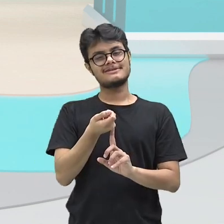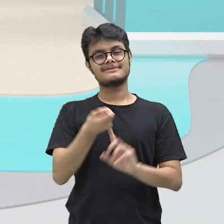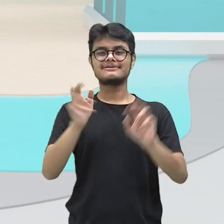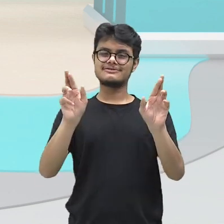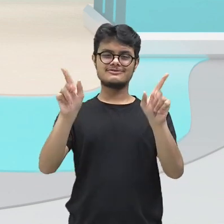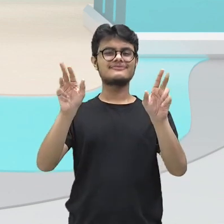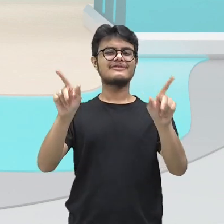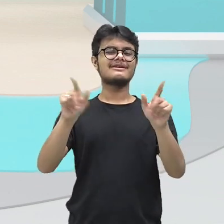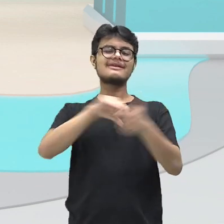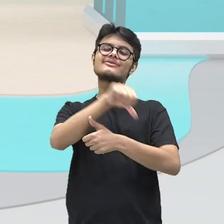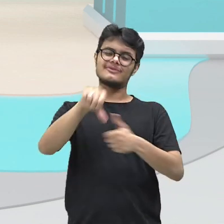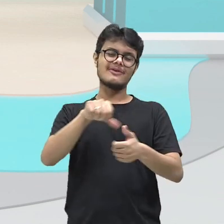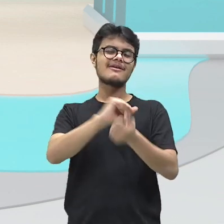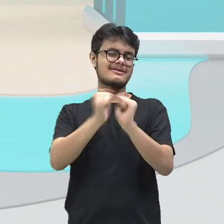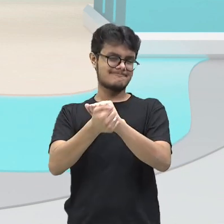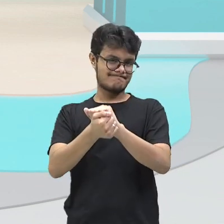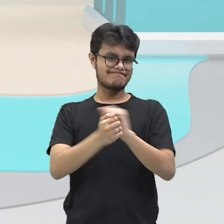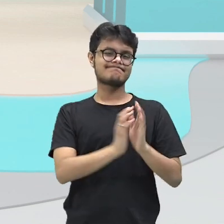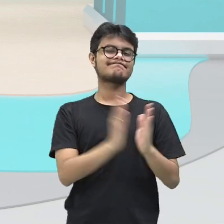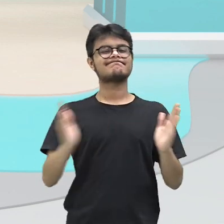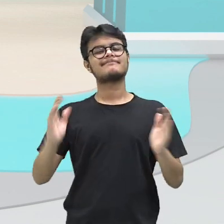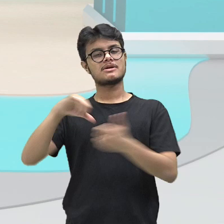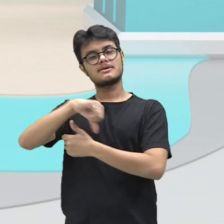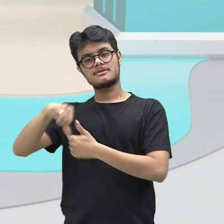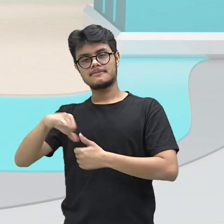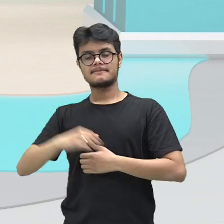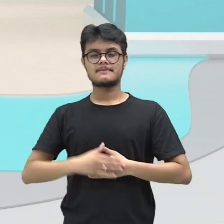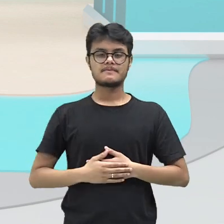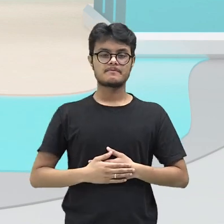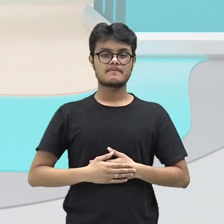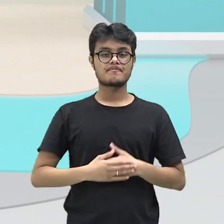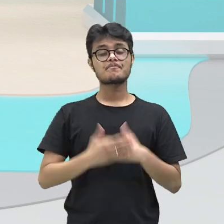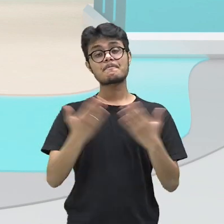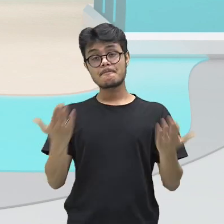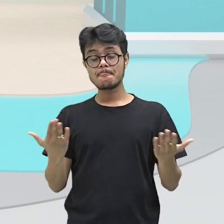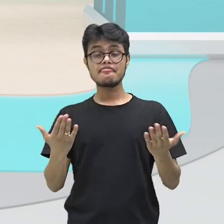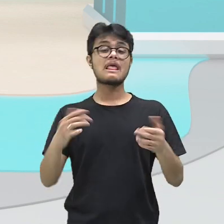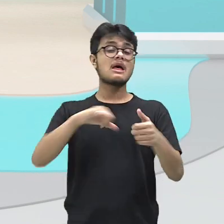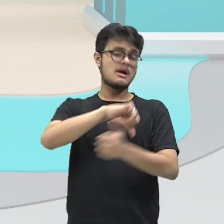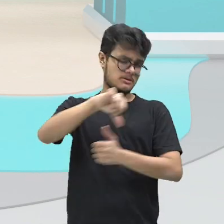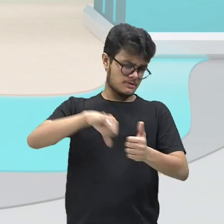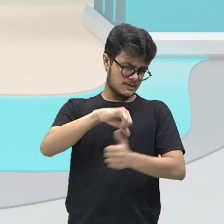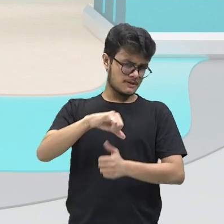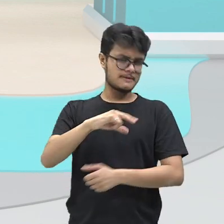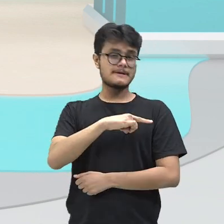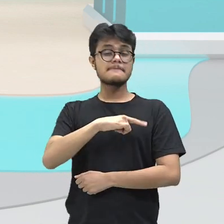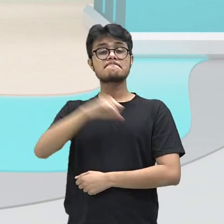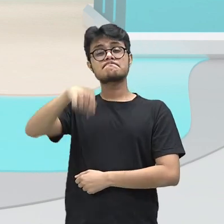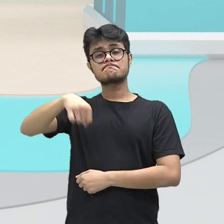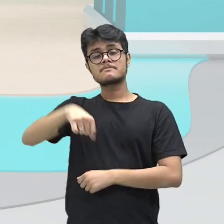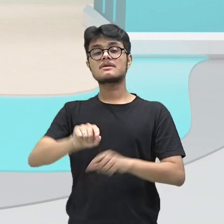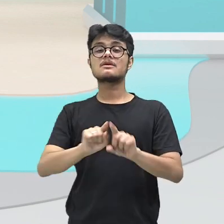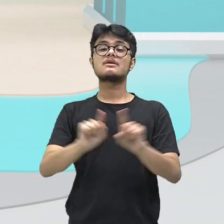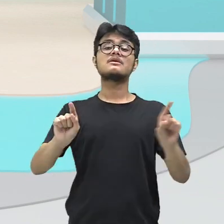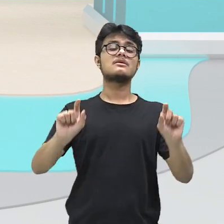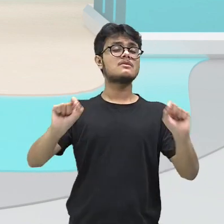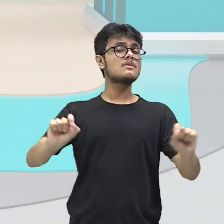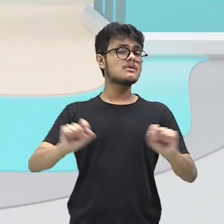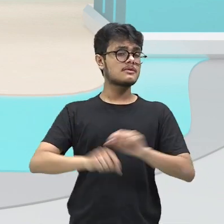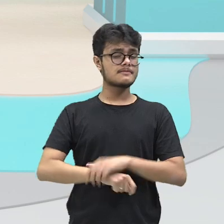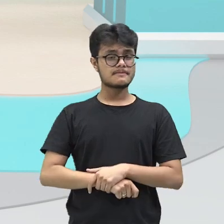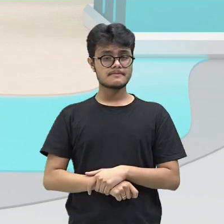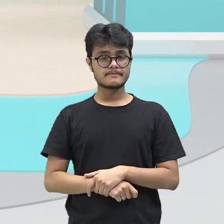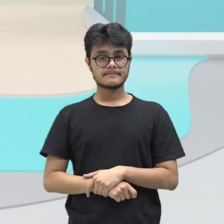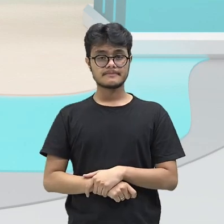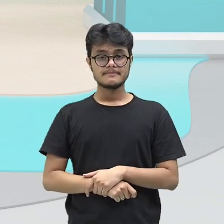sendo modificado com o passar do tempo. E dentro dessas modificações, dessa necessidade de se expressar de formas